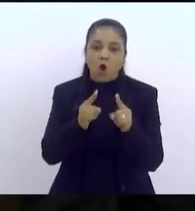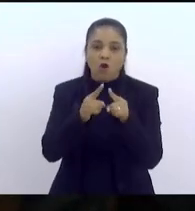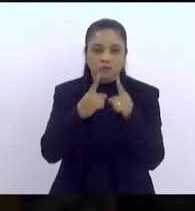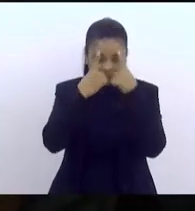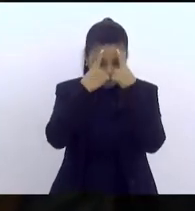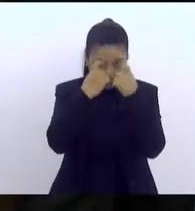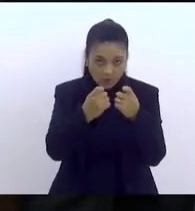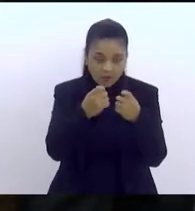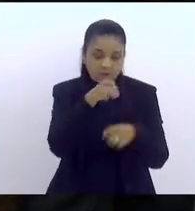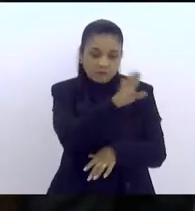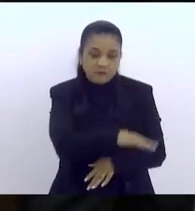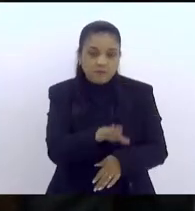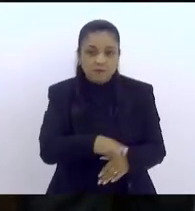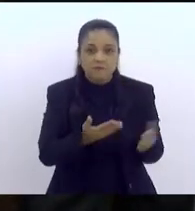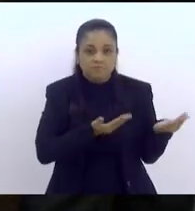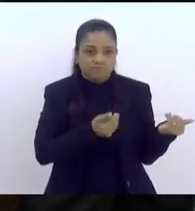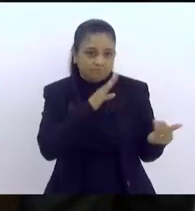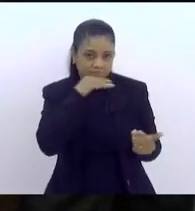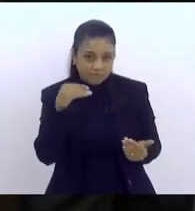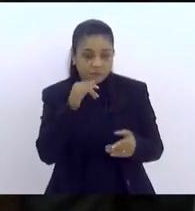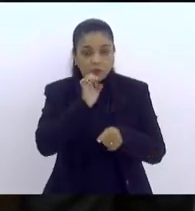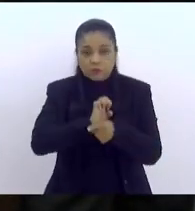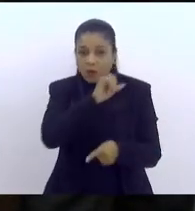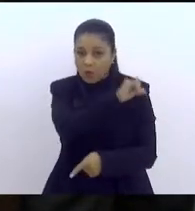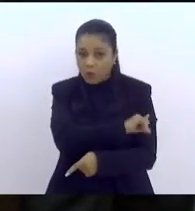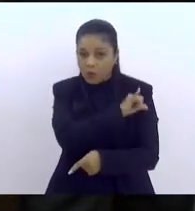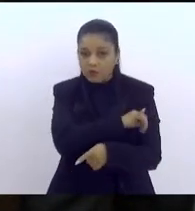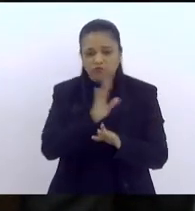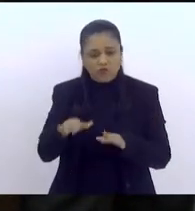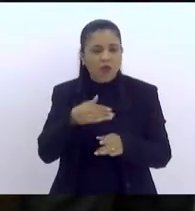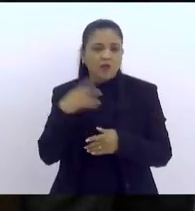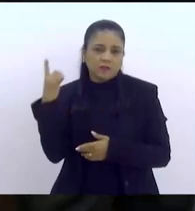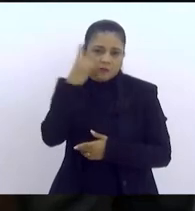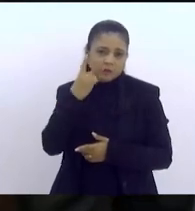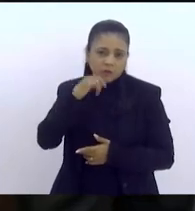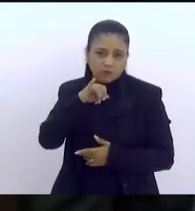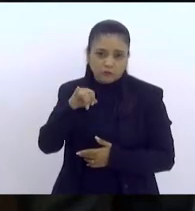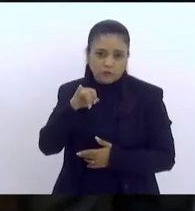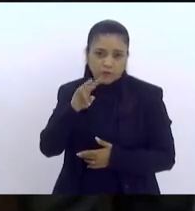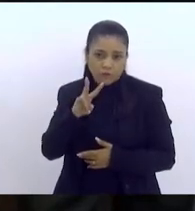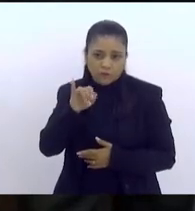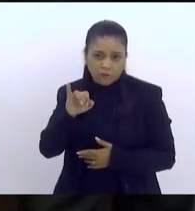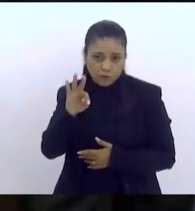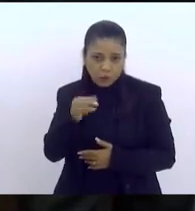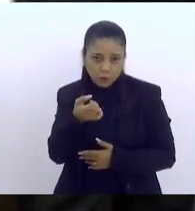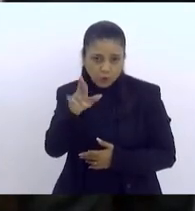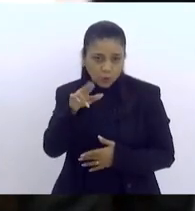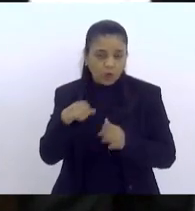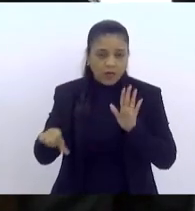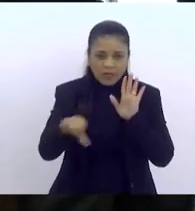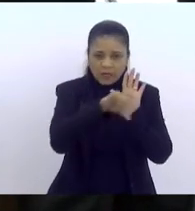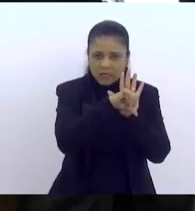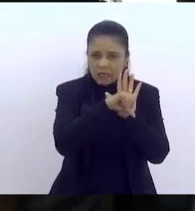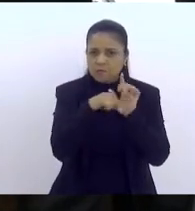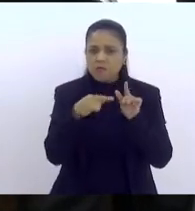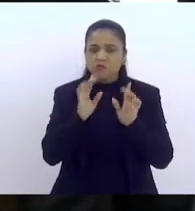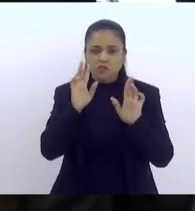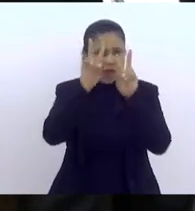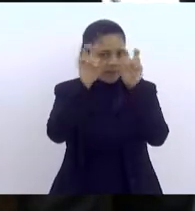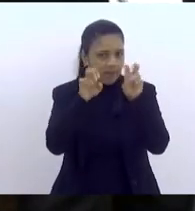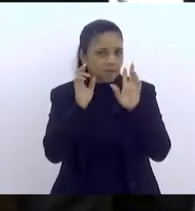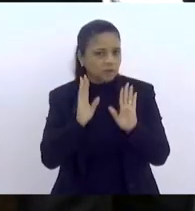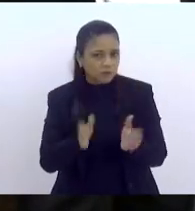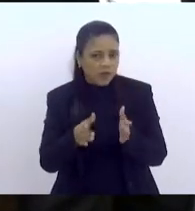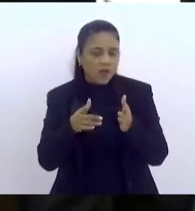no estado do Rio de Janeiro. Já foi trazido aqui pelo Vitor Júnior um fato criminoso, cruel, que é uma violência que